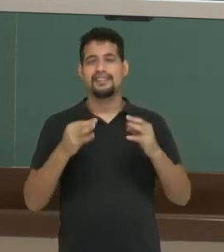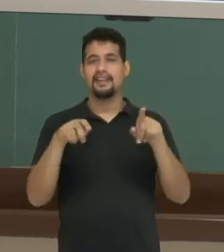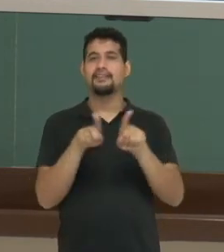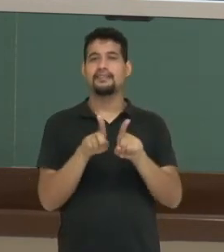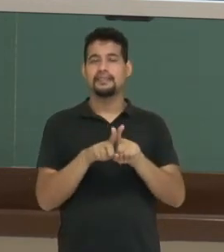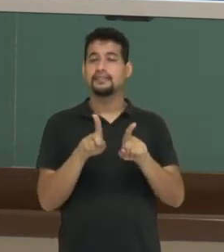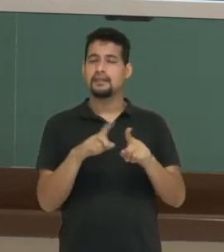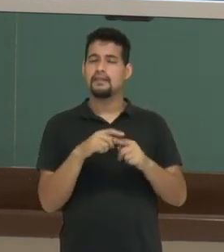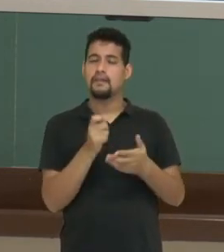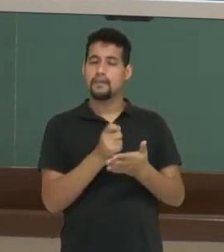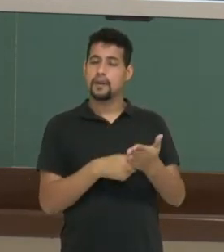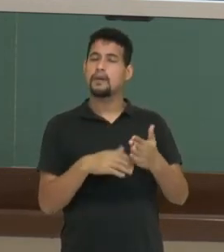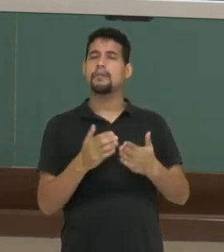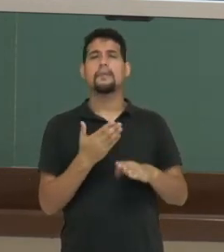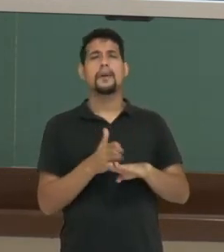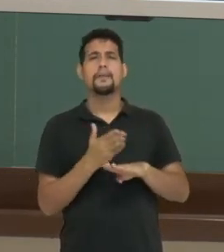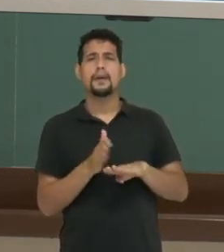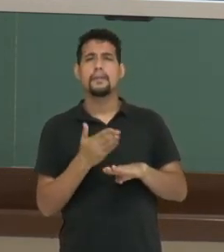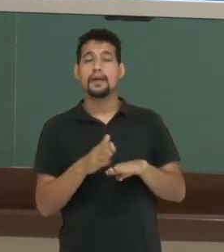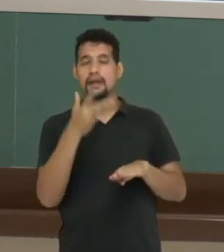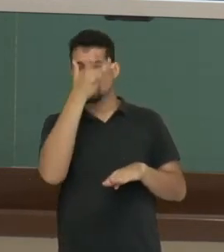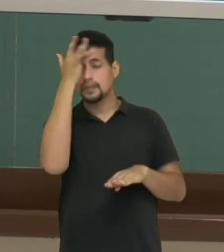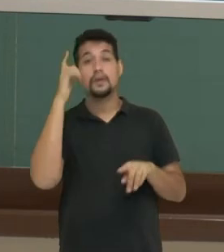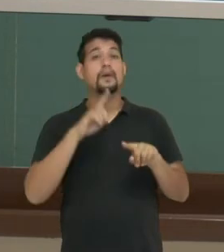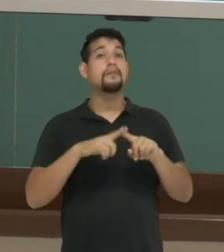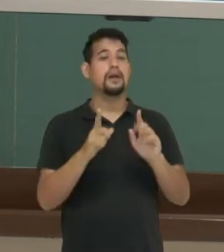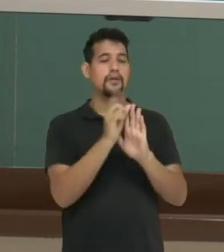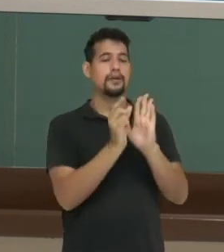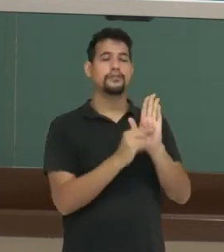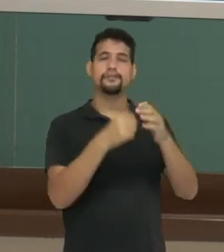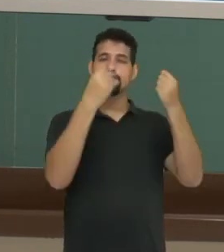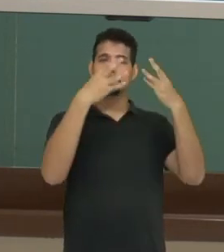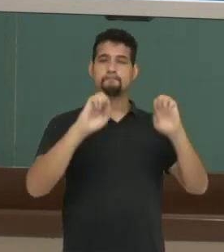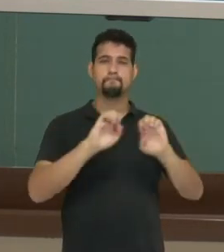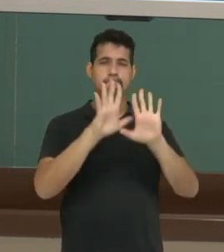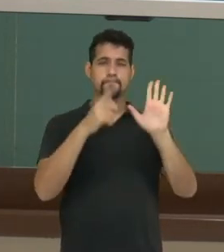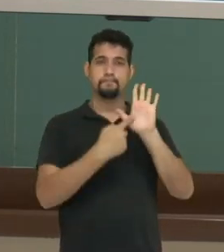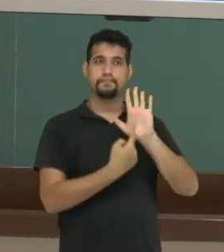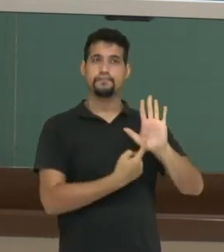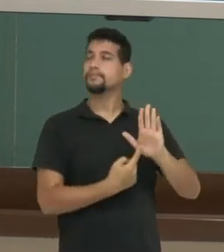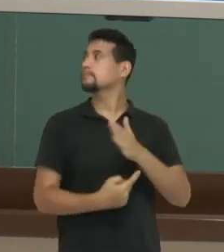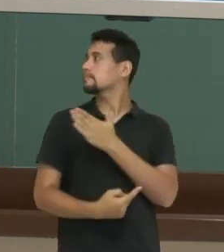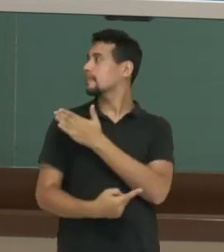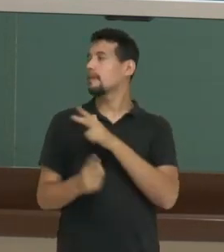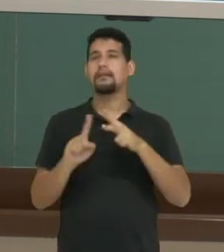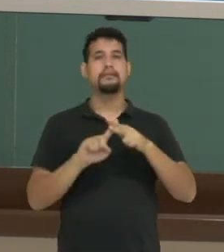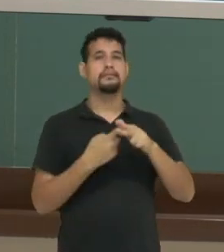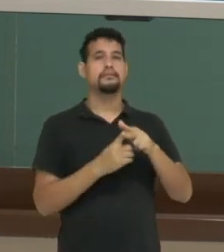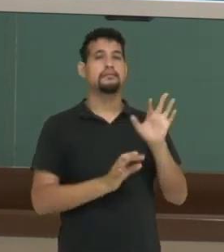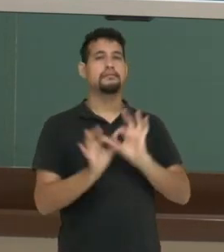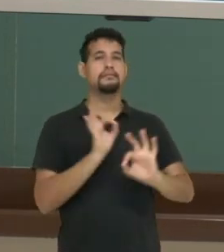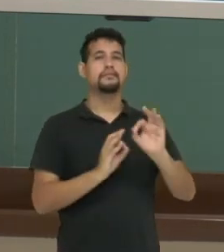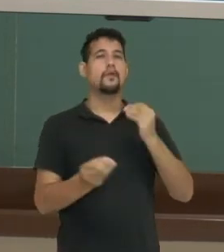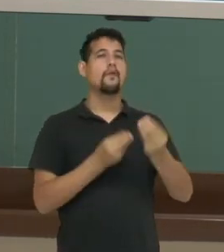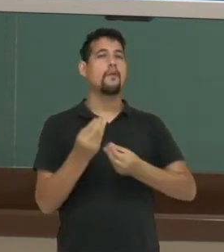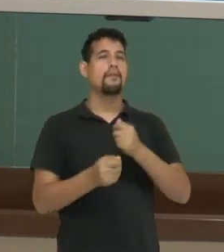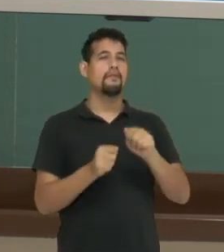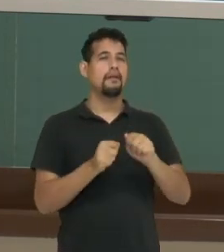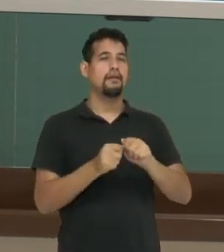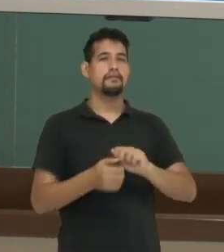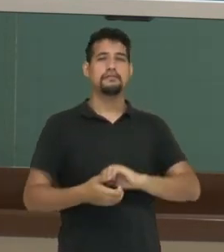ao inscrever os seus atletas, mas o artigo é claro, né? Então está regulamentando como deve ser